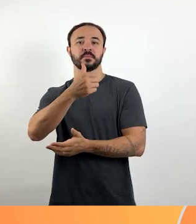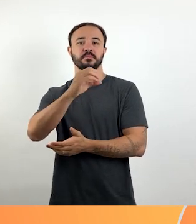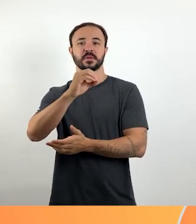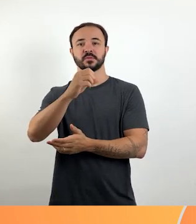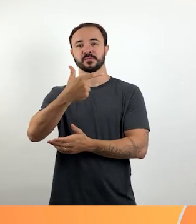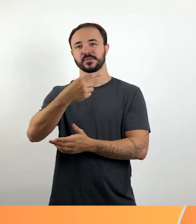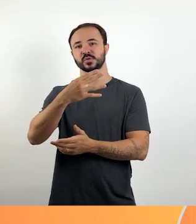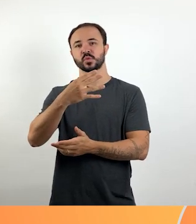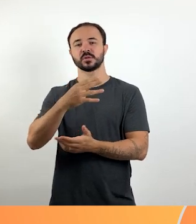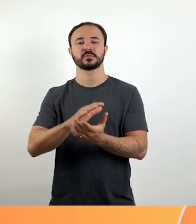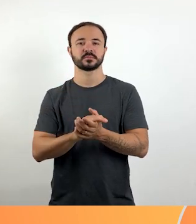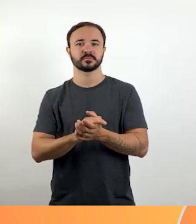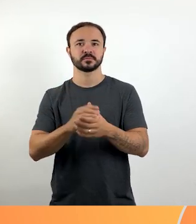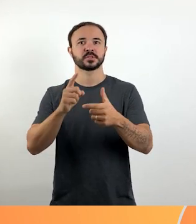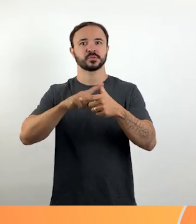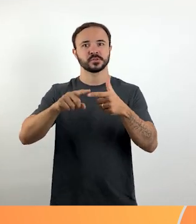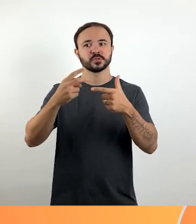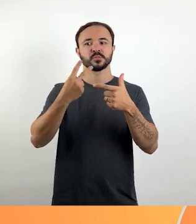2,